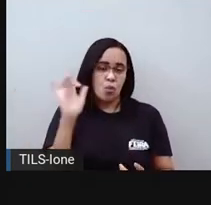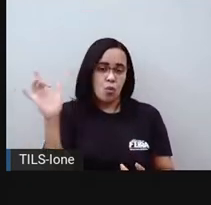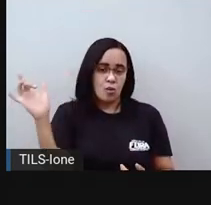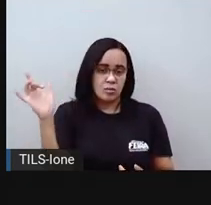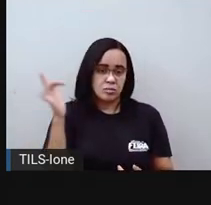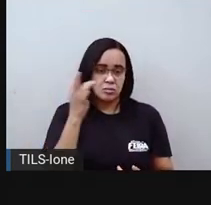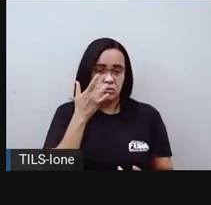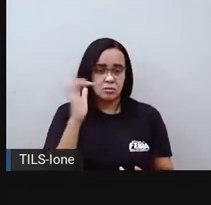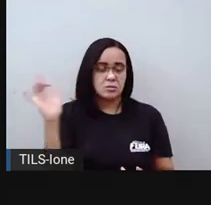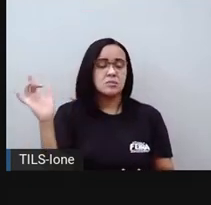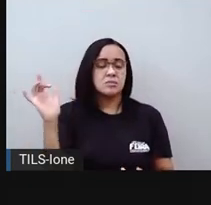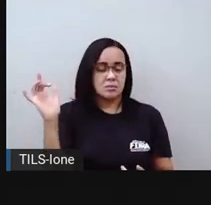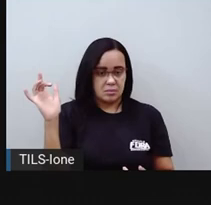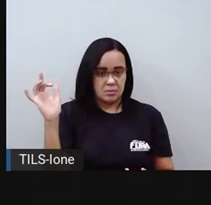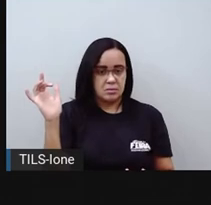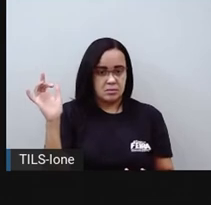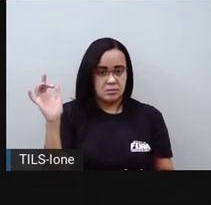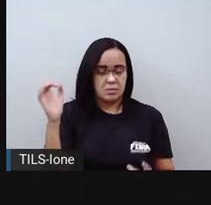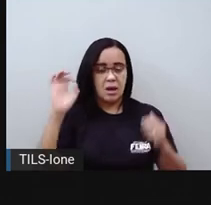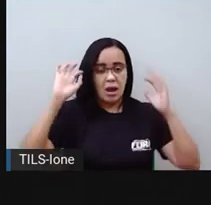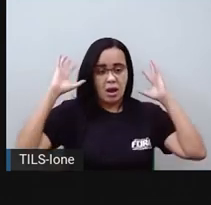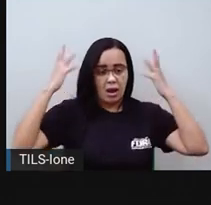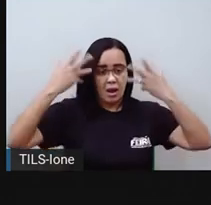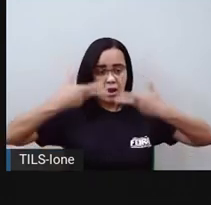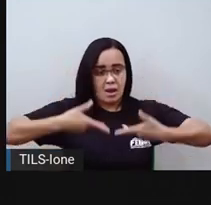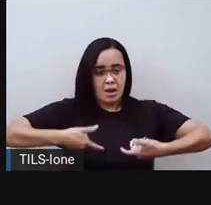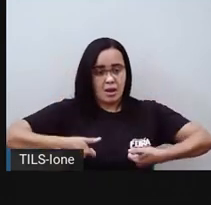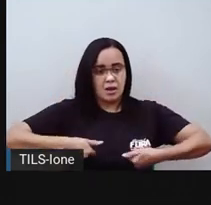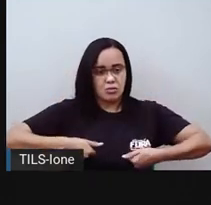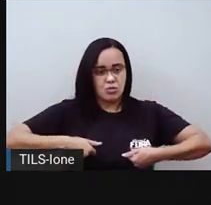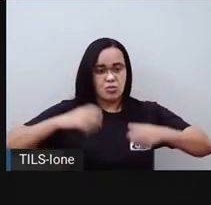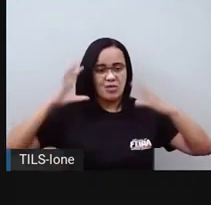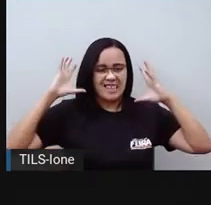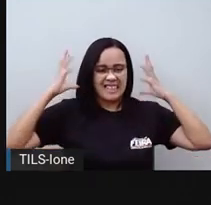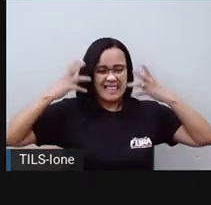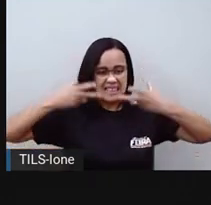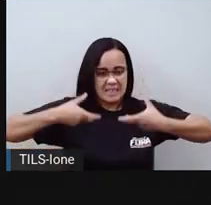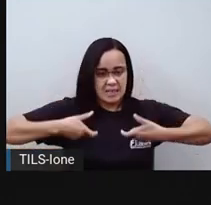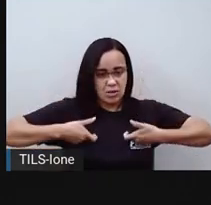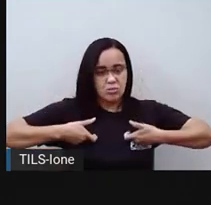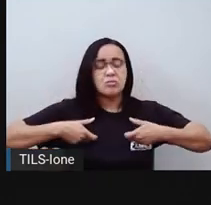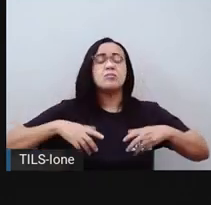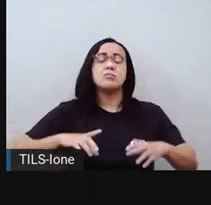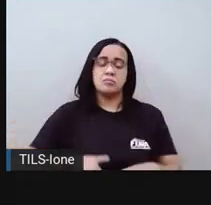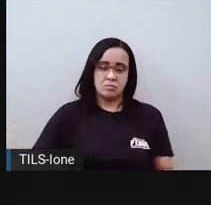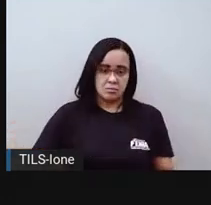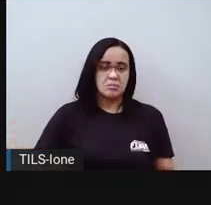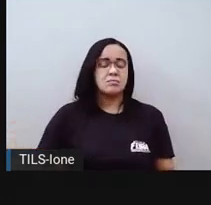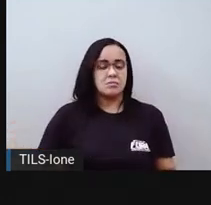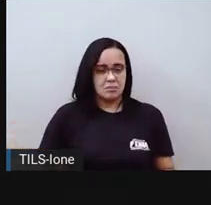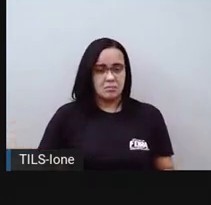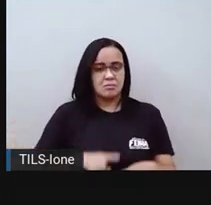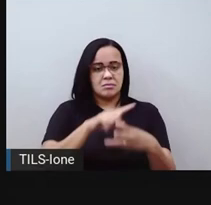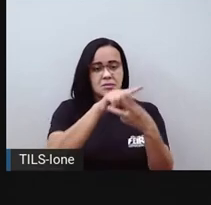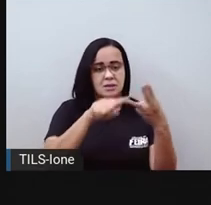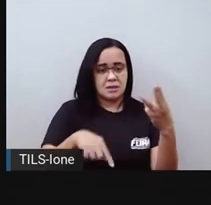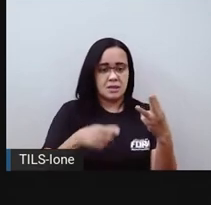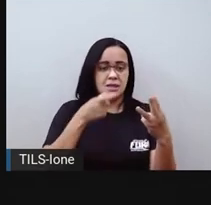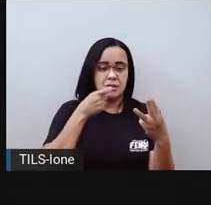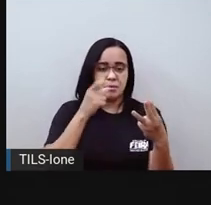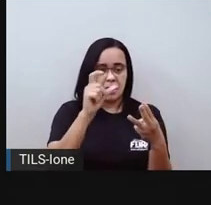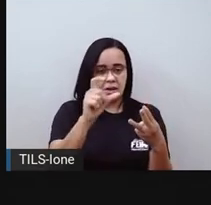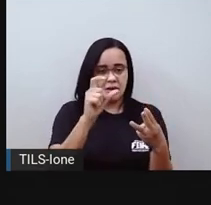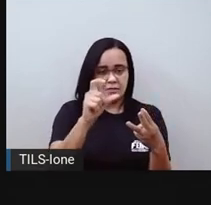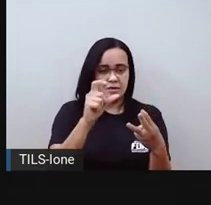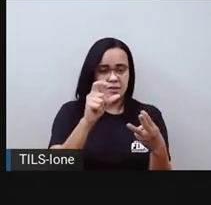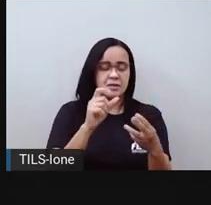Golden lion tamarind. Ou então, golden lion tamarind. Pode usar dessas duas formas que